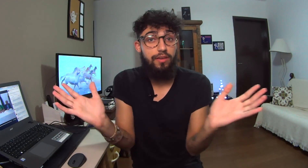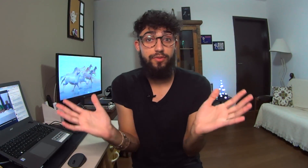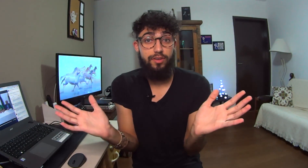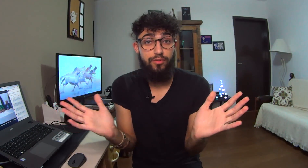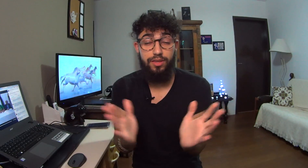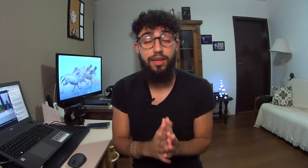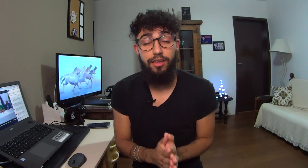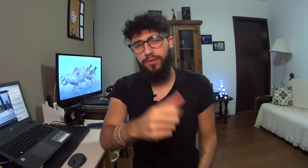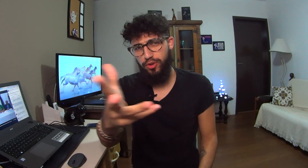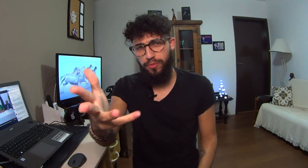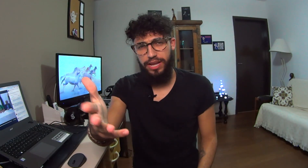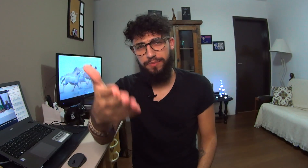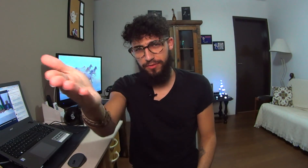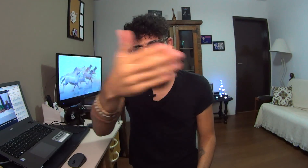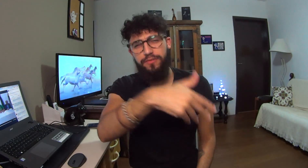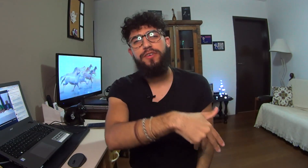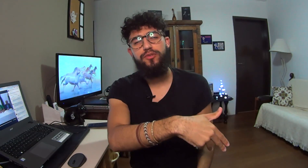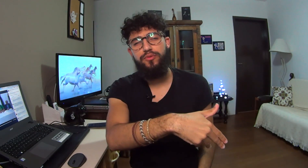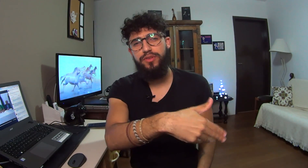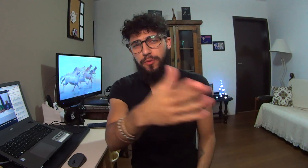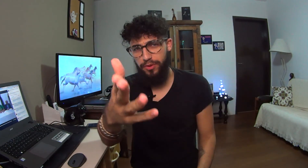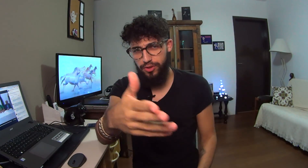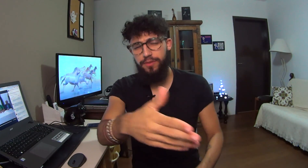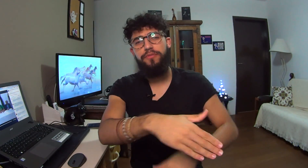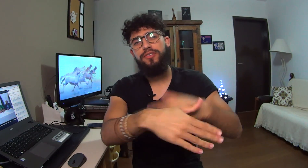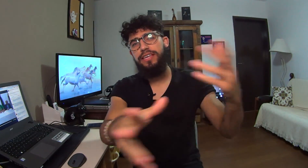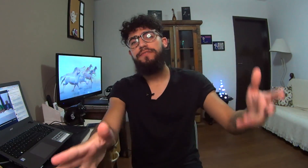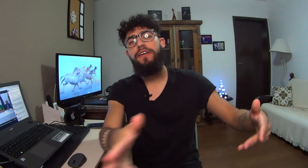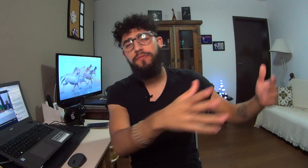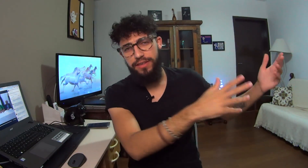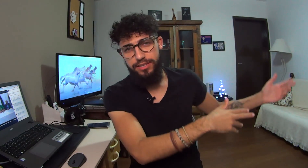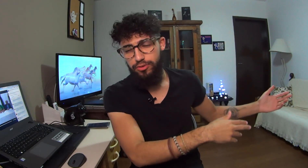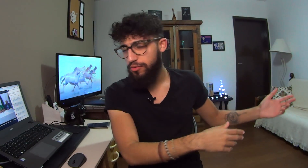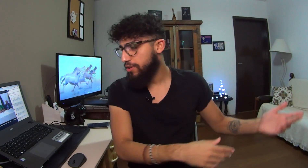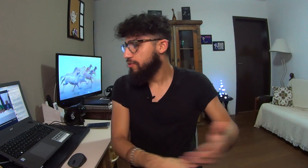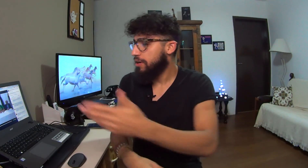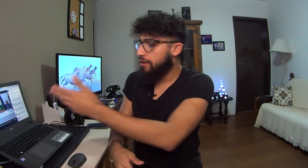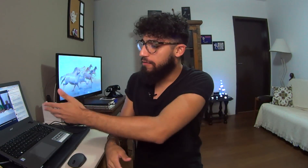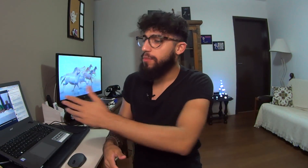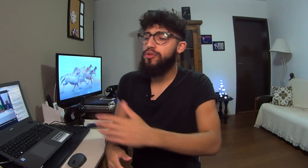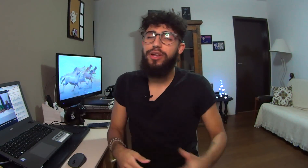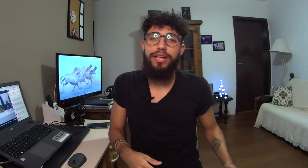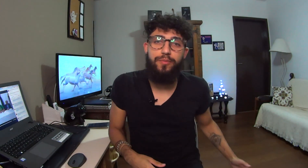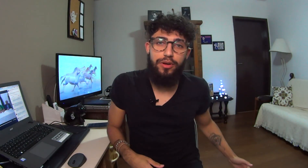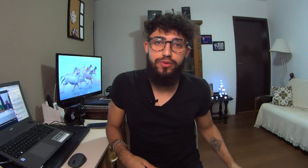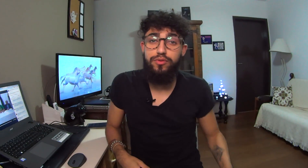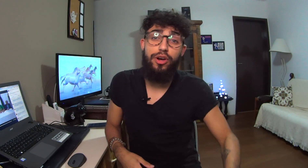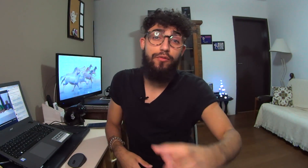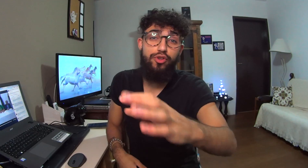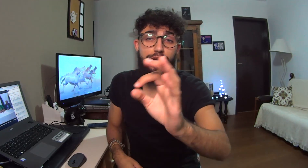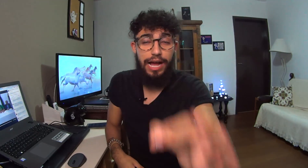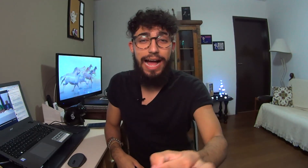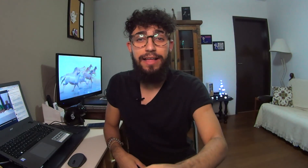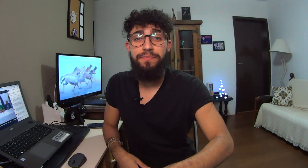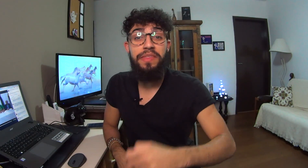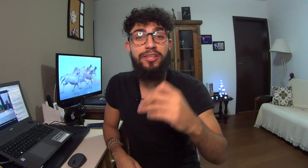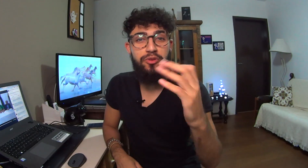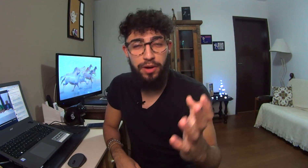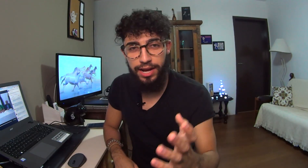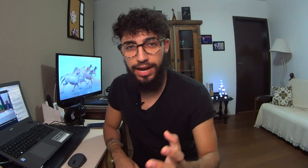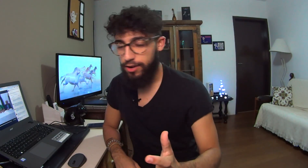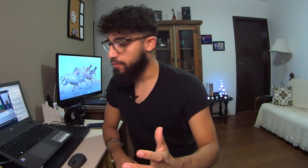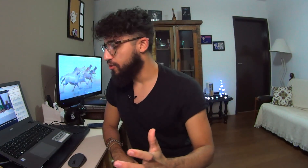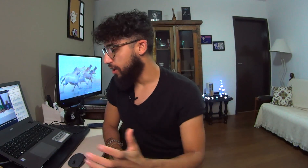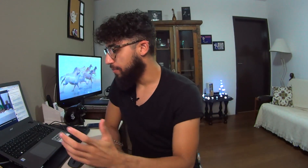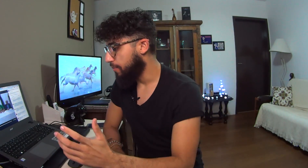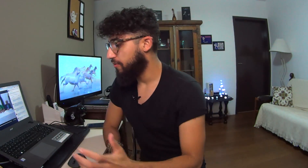não sei o que que você usa, mas muito obrigado para você que fez tudo isso que eu pedi, pra você que vem fazendo tudo isso. Vamos direto pro assunto, já vou jogar na